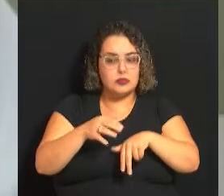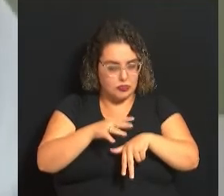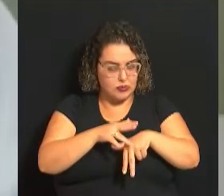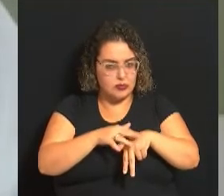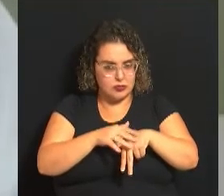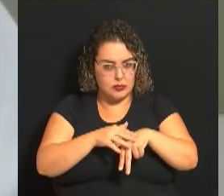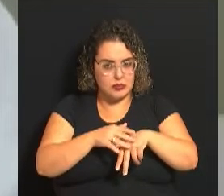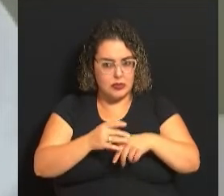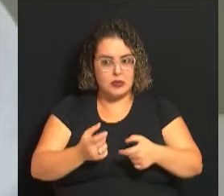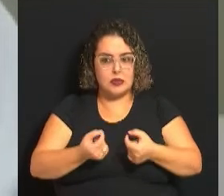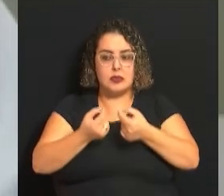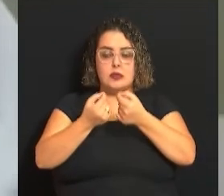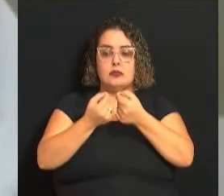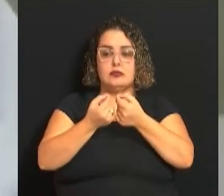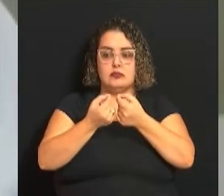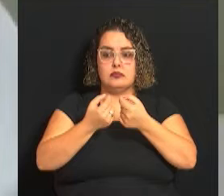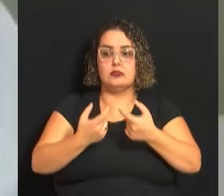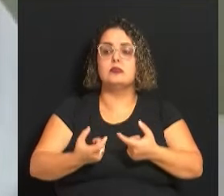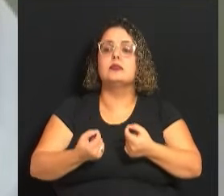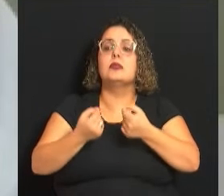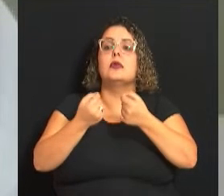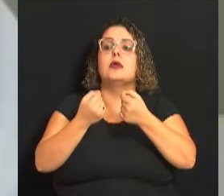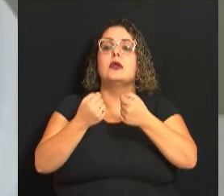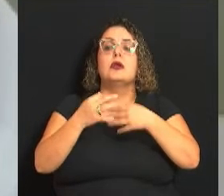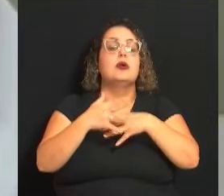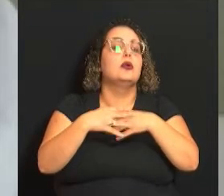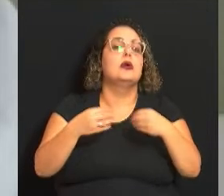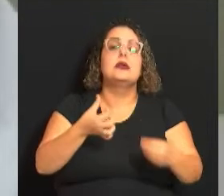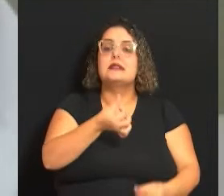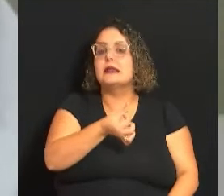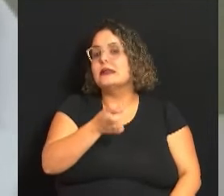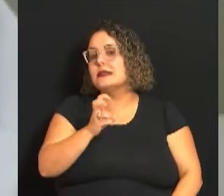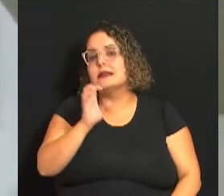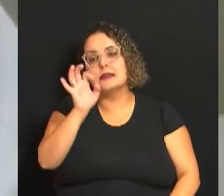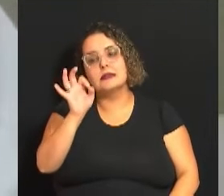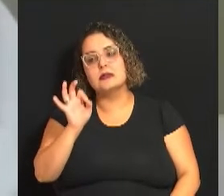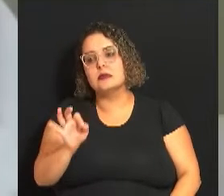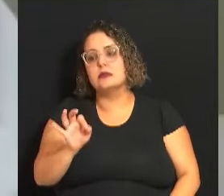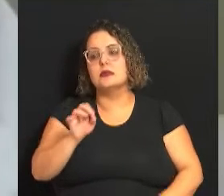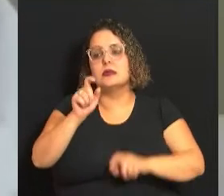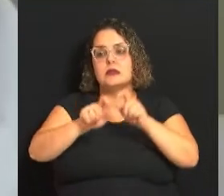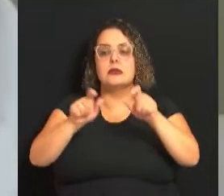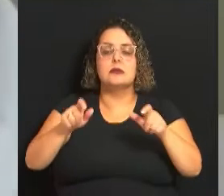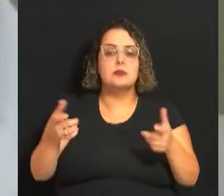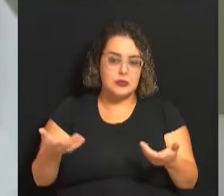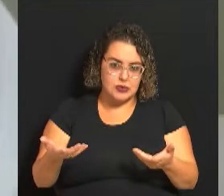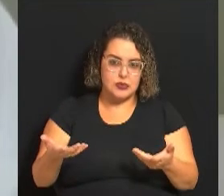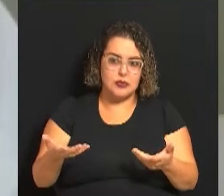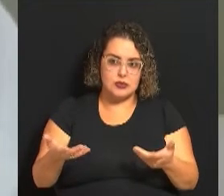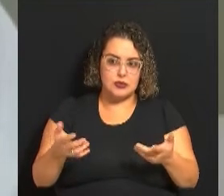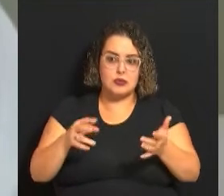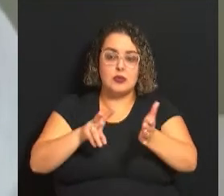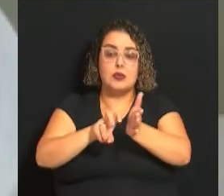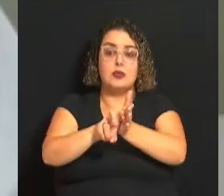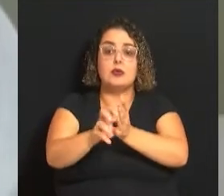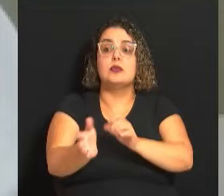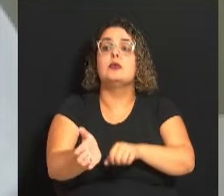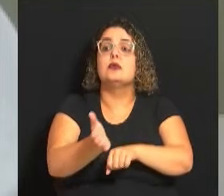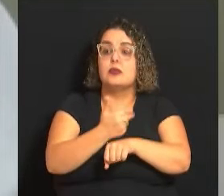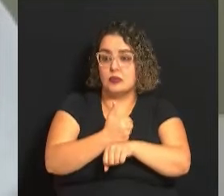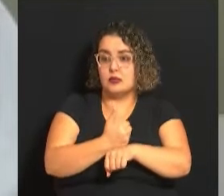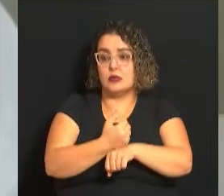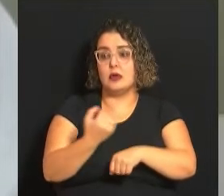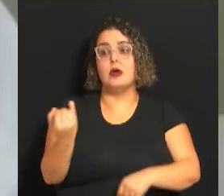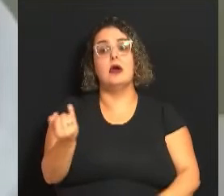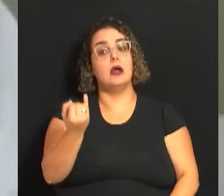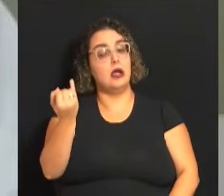uma doença que cura 65% das vezes. O diagnóstico precoce é